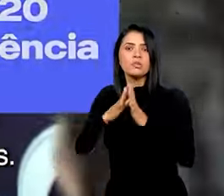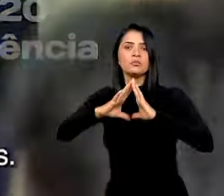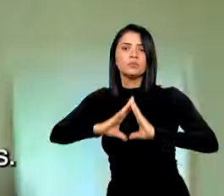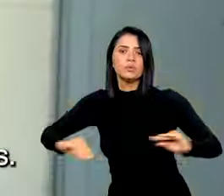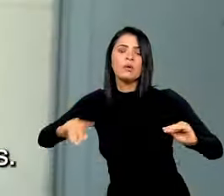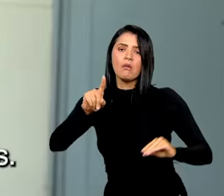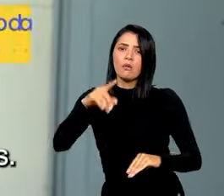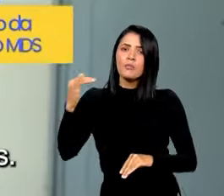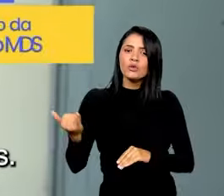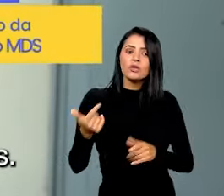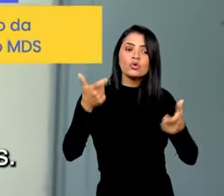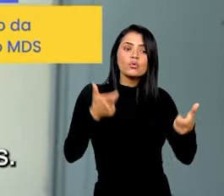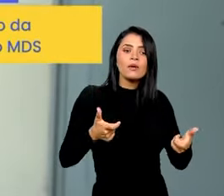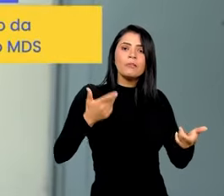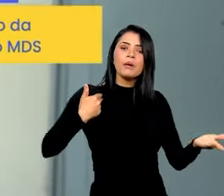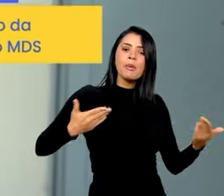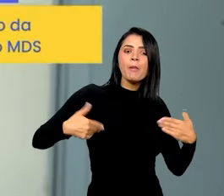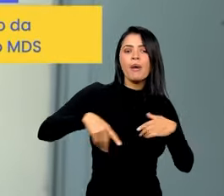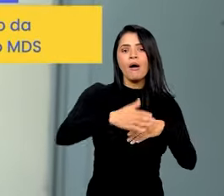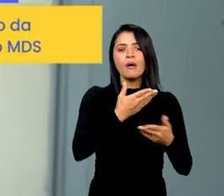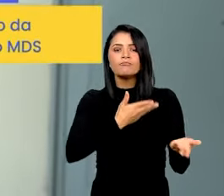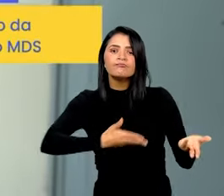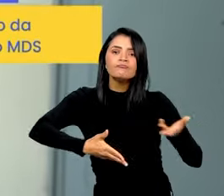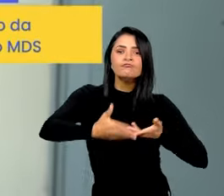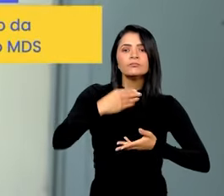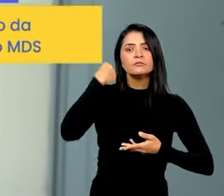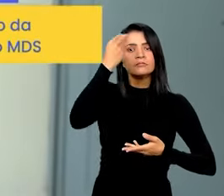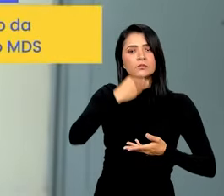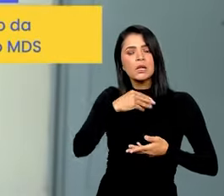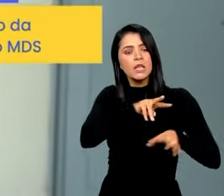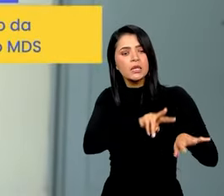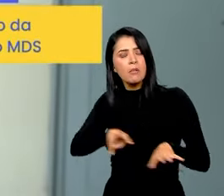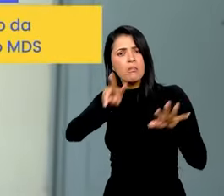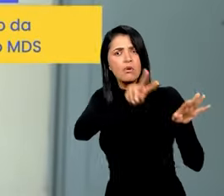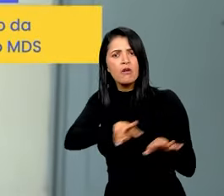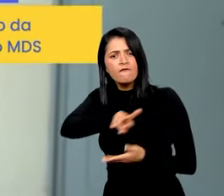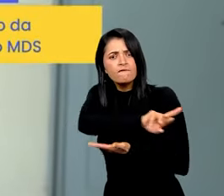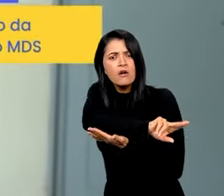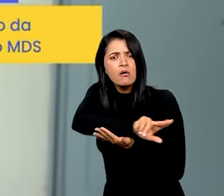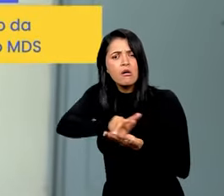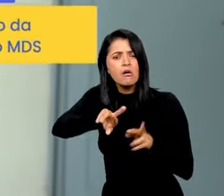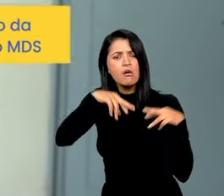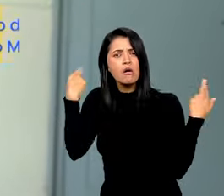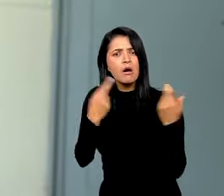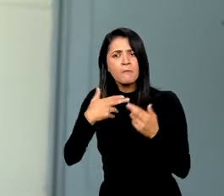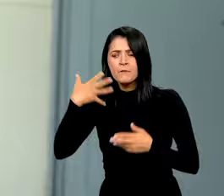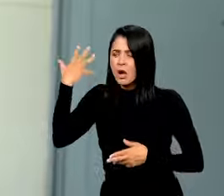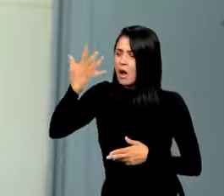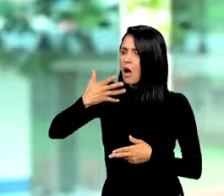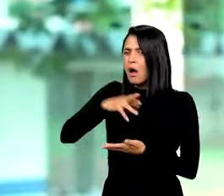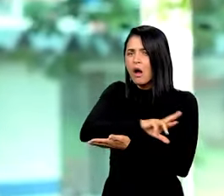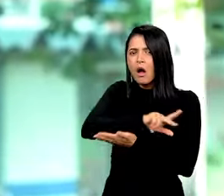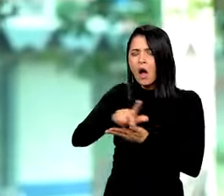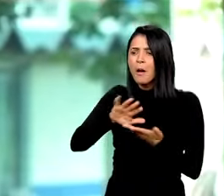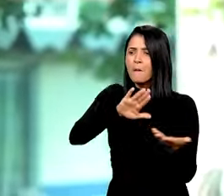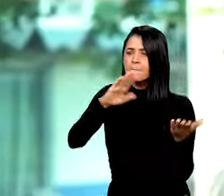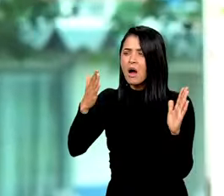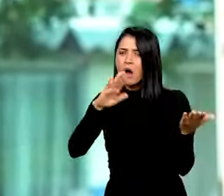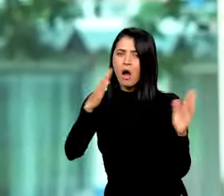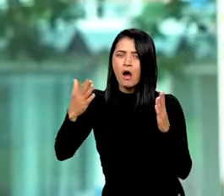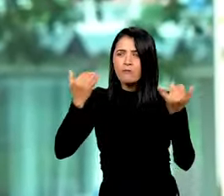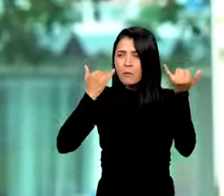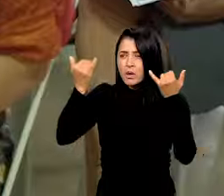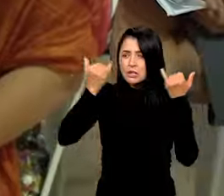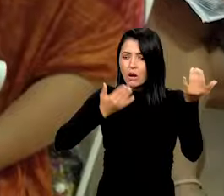importante um lugar para trocar experiência. Nós tivemos ao longo da semana diversas reuniões, diversas palestras, intercâmbio